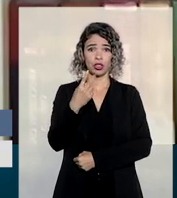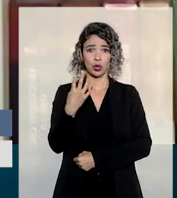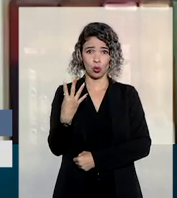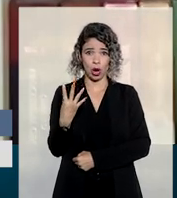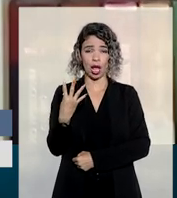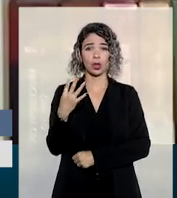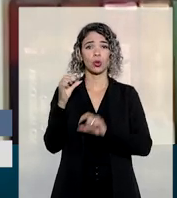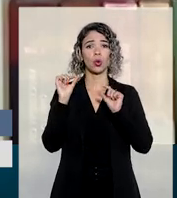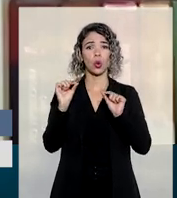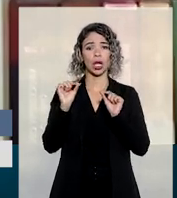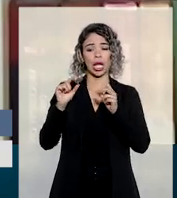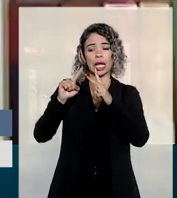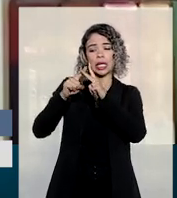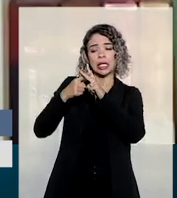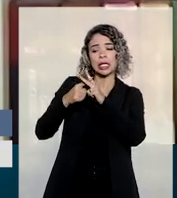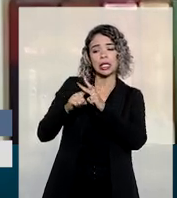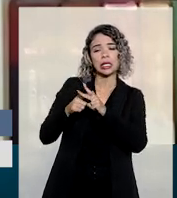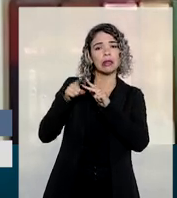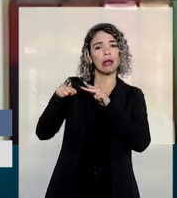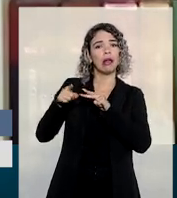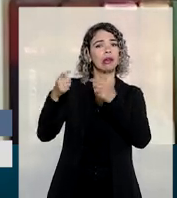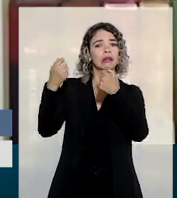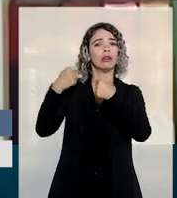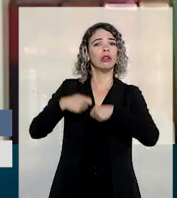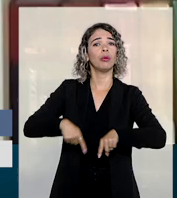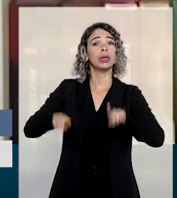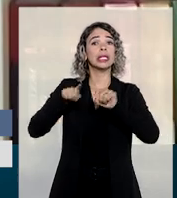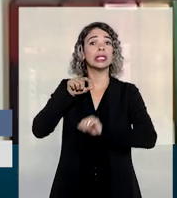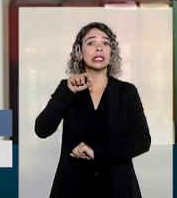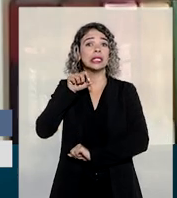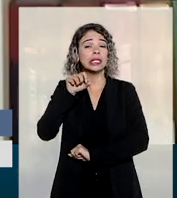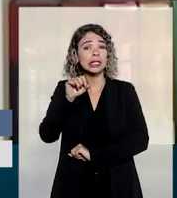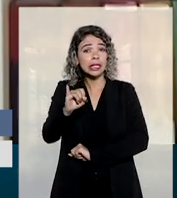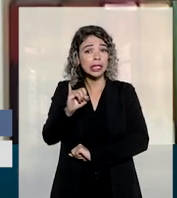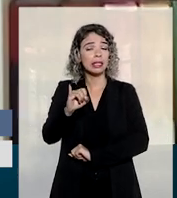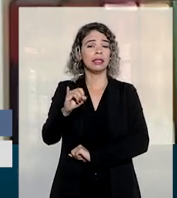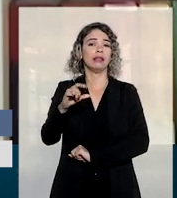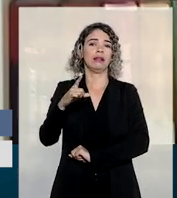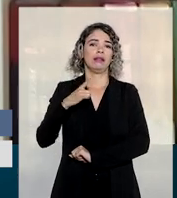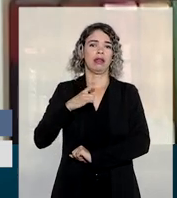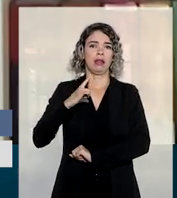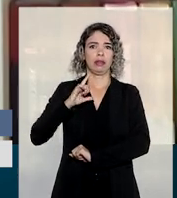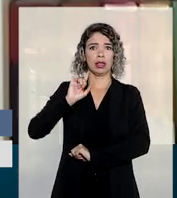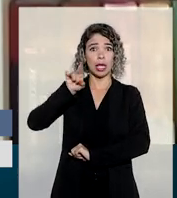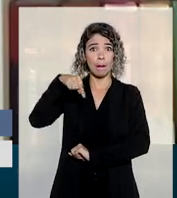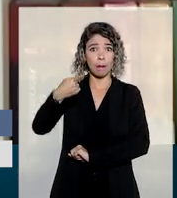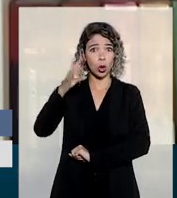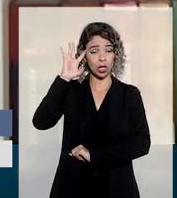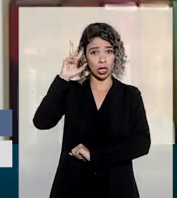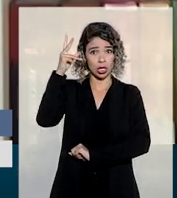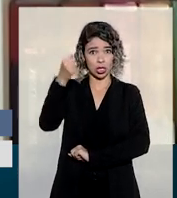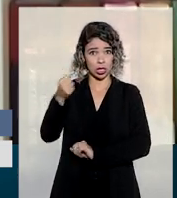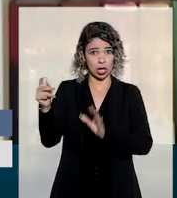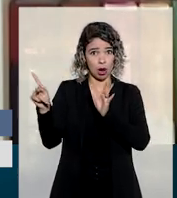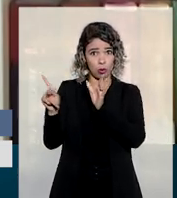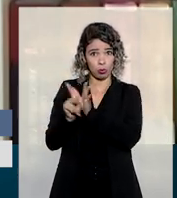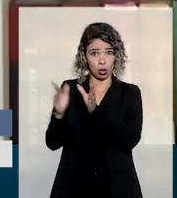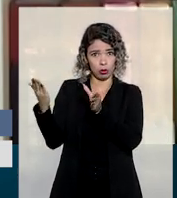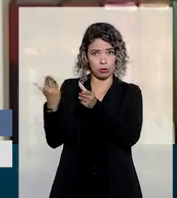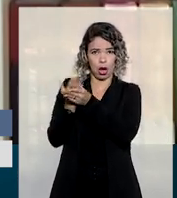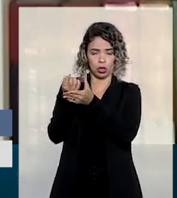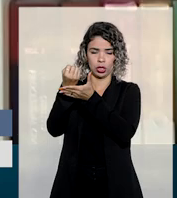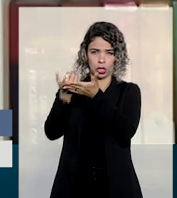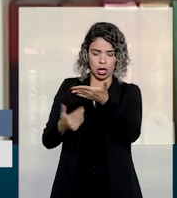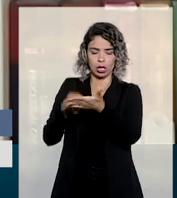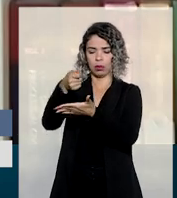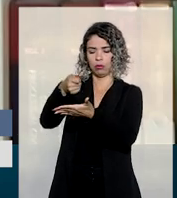1024, que essa ratificação é desnecessária naquelas hipóteses em que a posterior decisão sobre